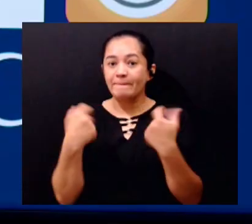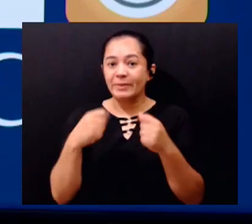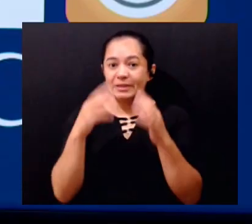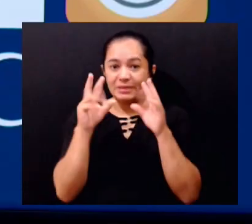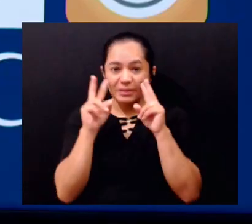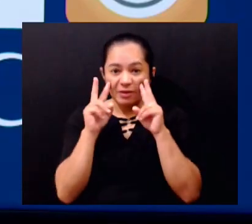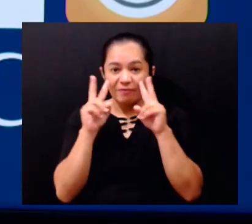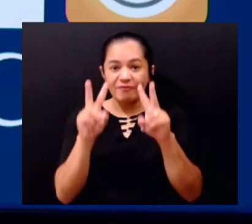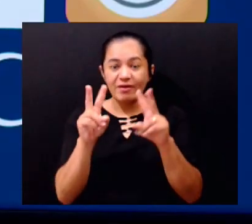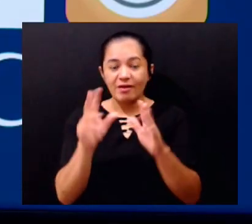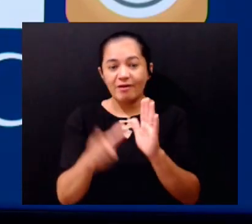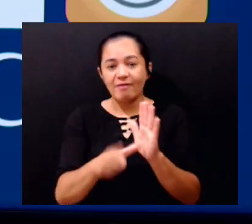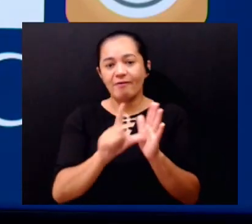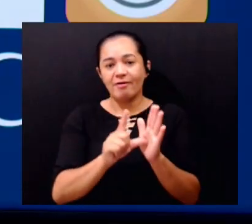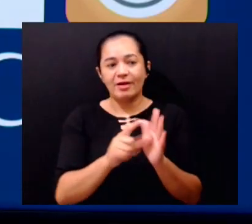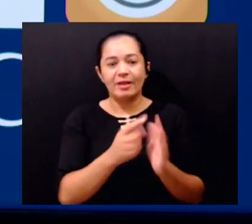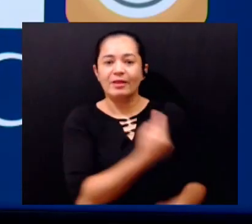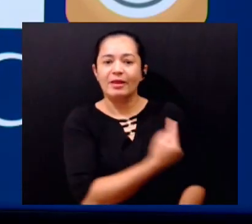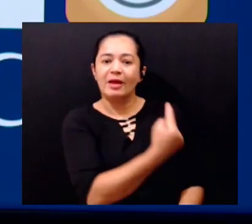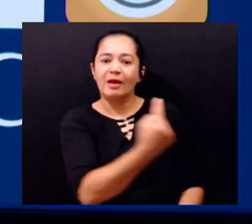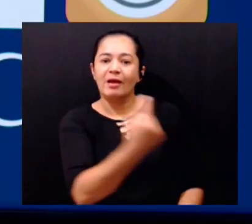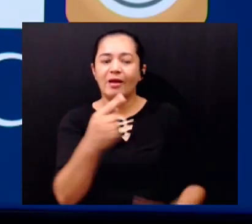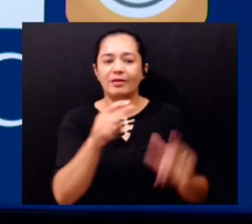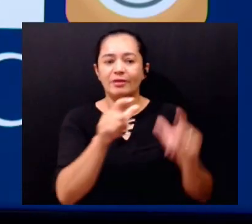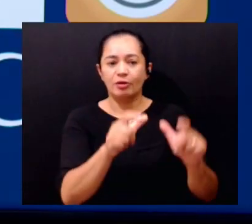de saúde. Você pode acessar o link, tá?